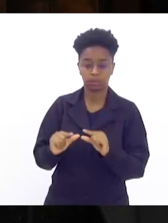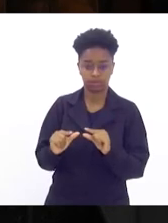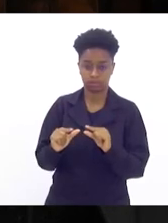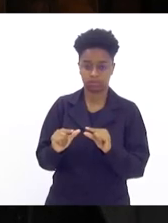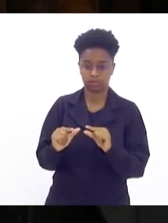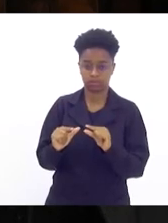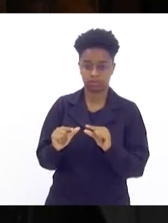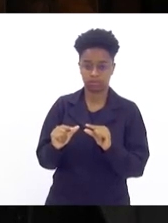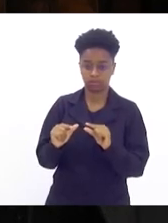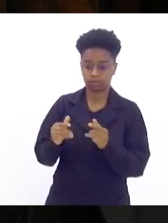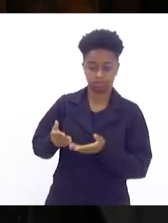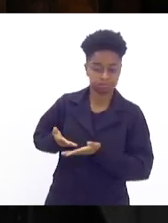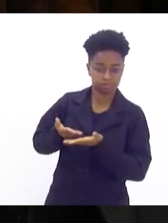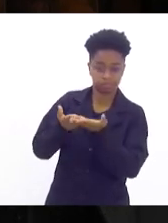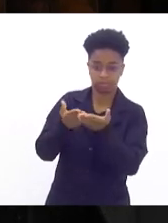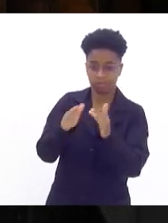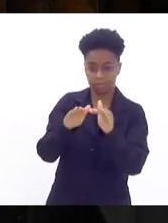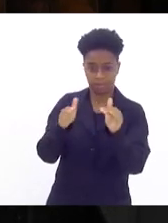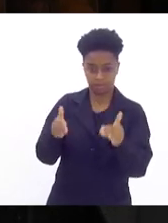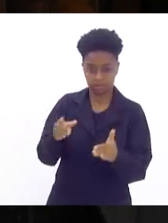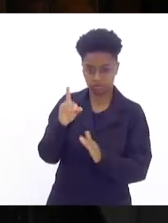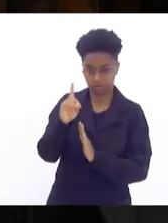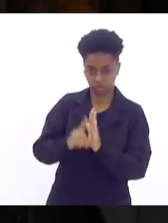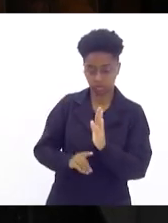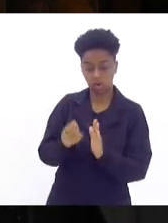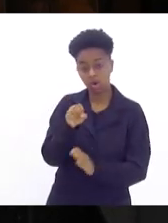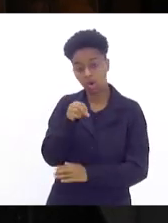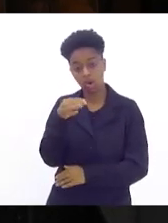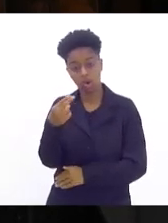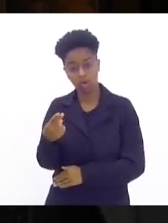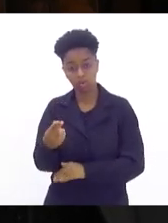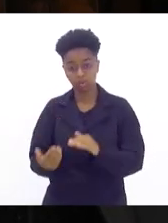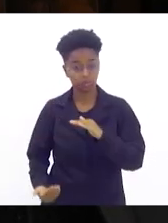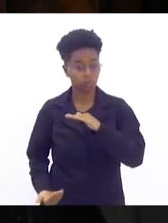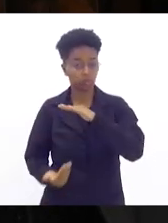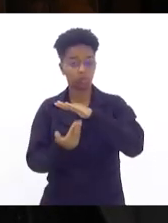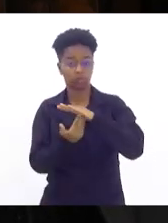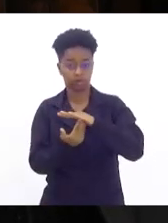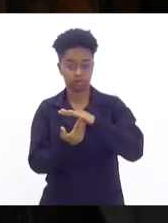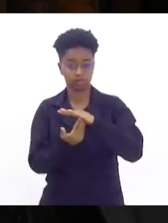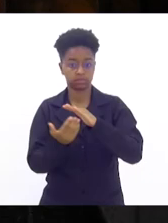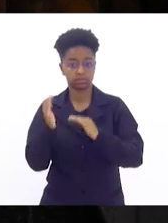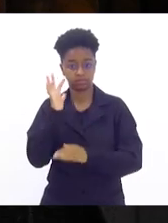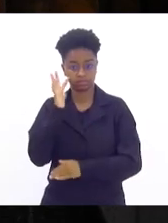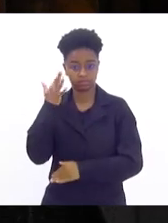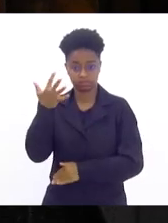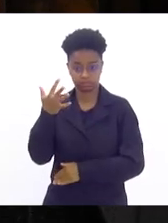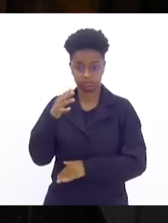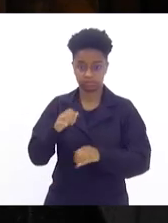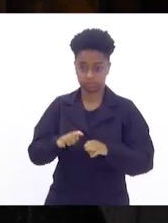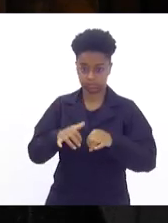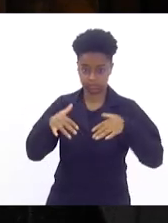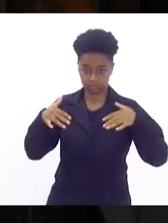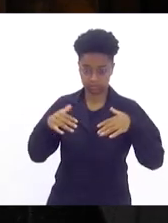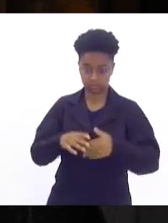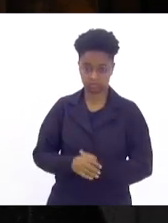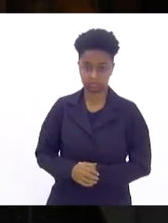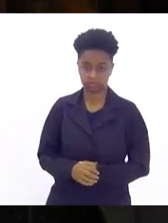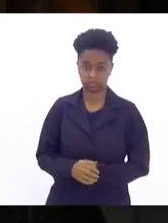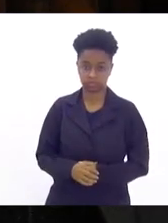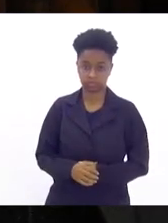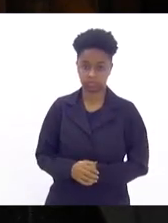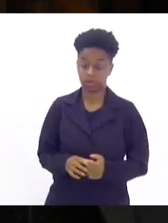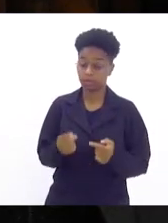pela mesa ou no máximo passar pela decisão do Parlamento porque